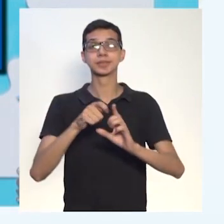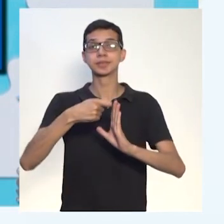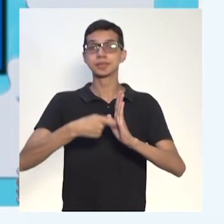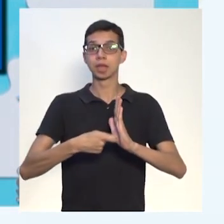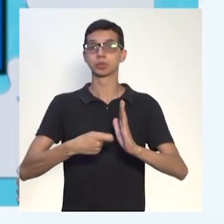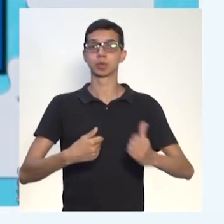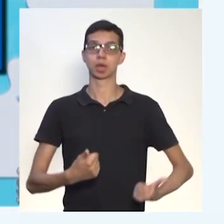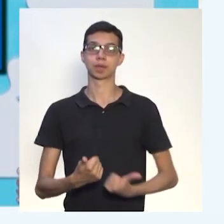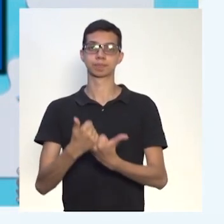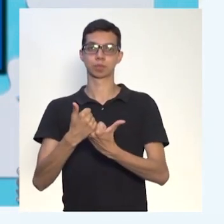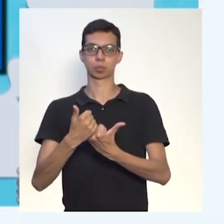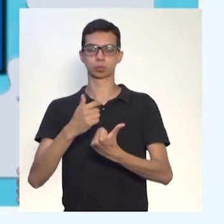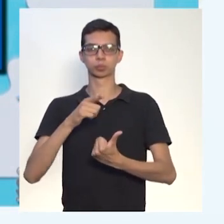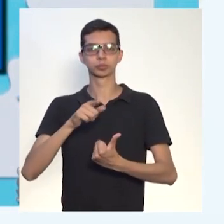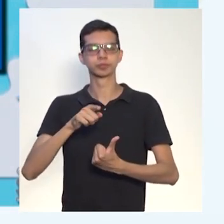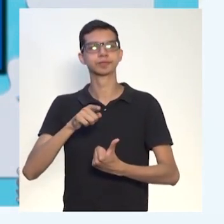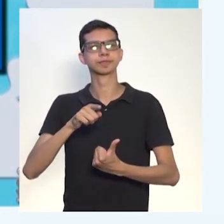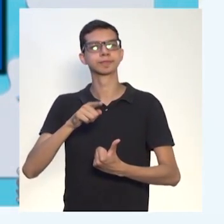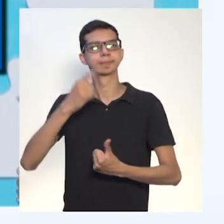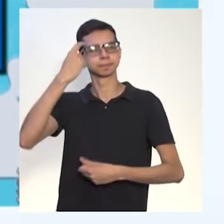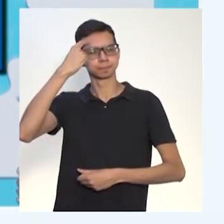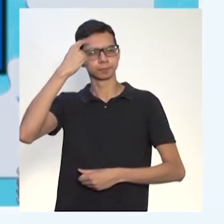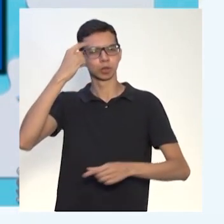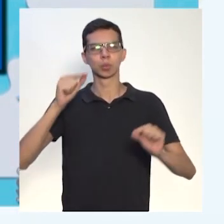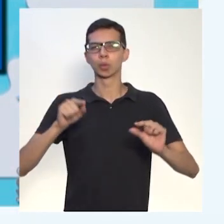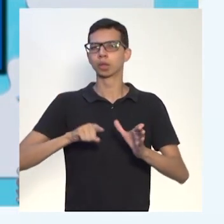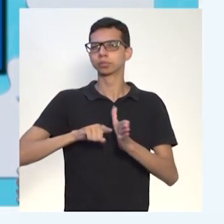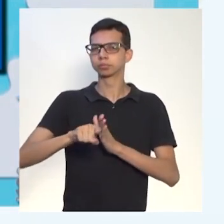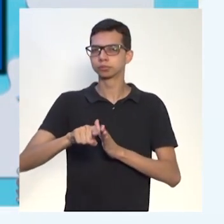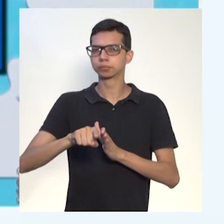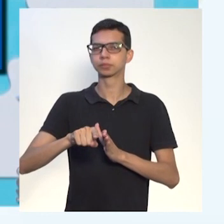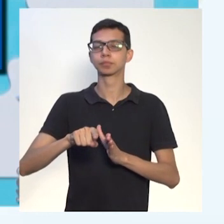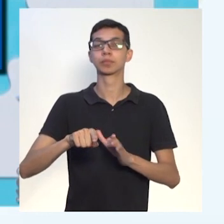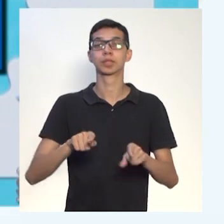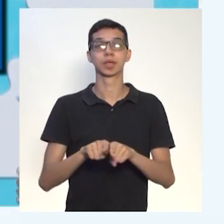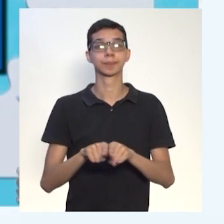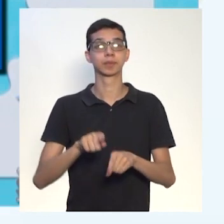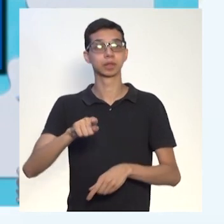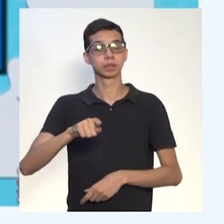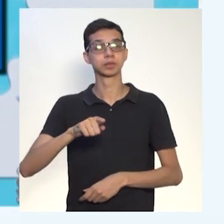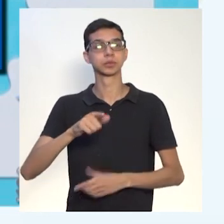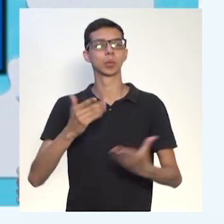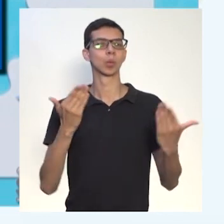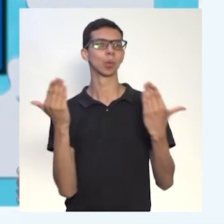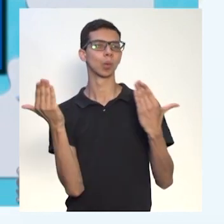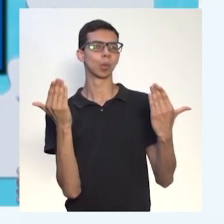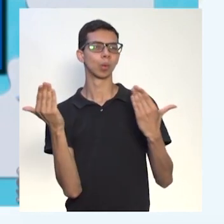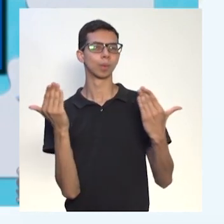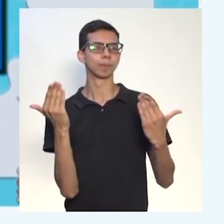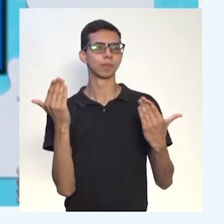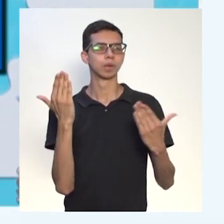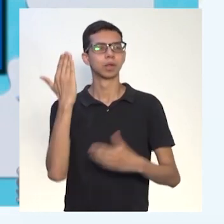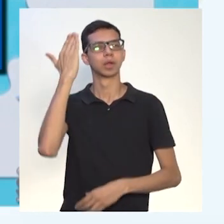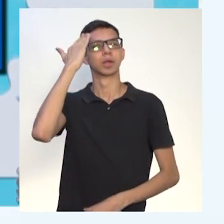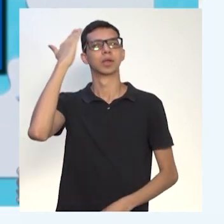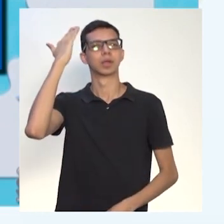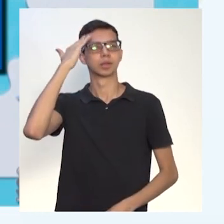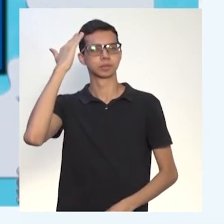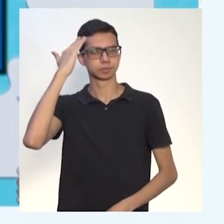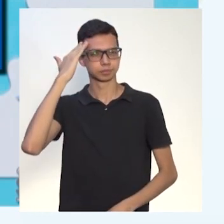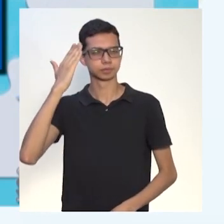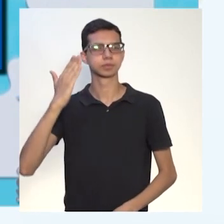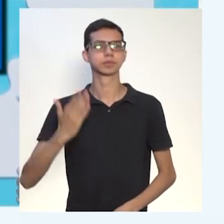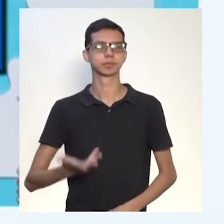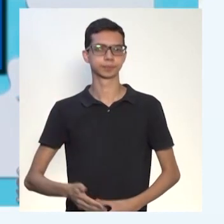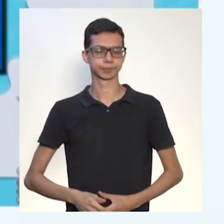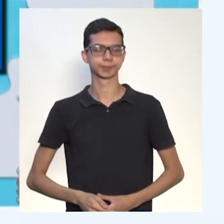Você vai rever os questionamentos iniciais e estabelecer uma relação entre eles e